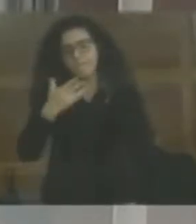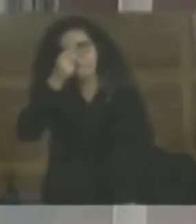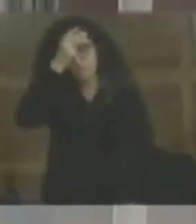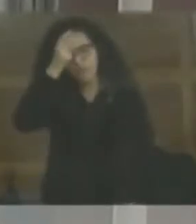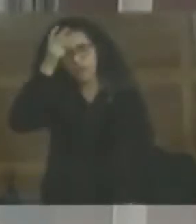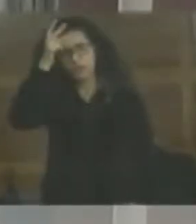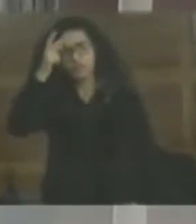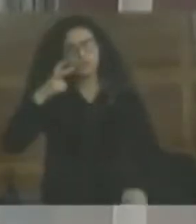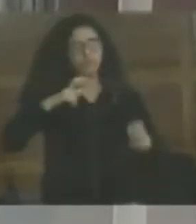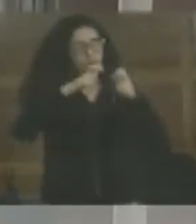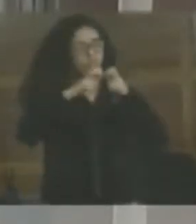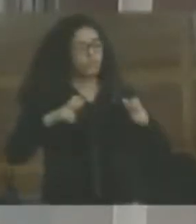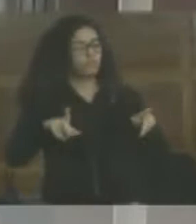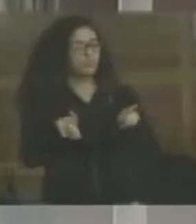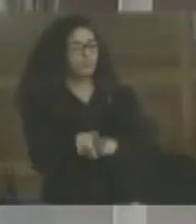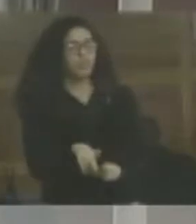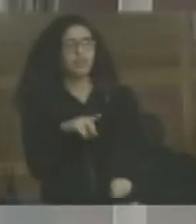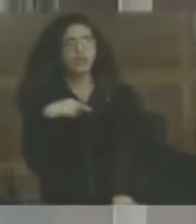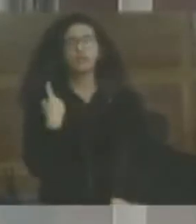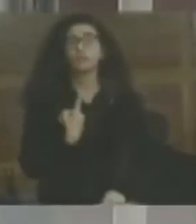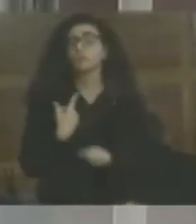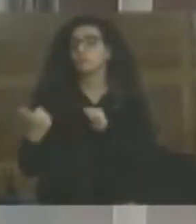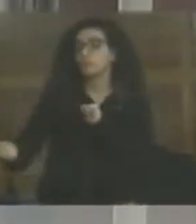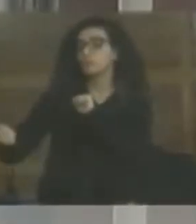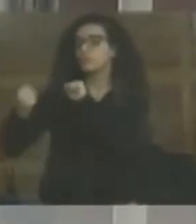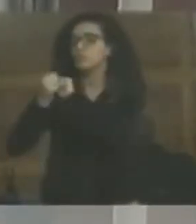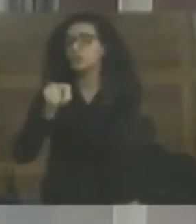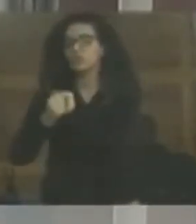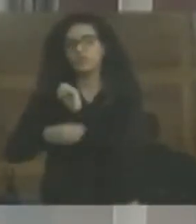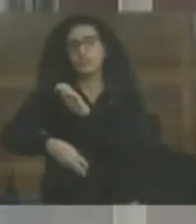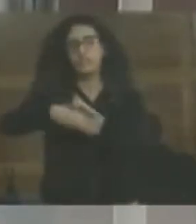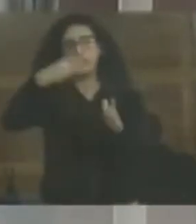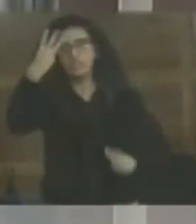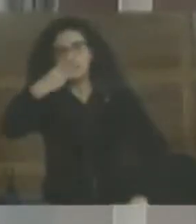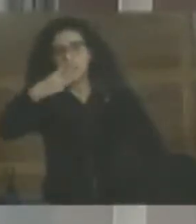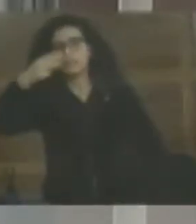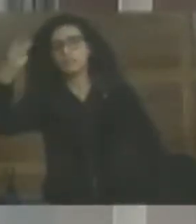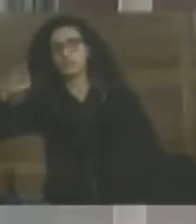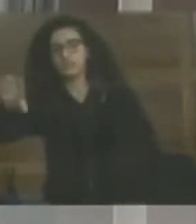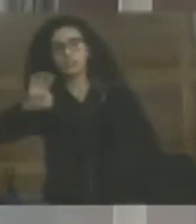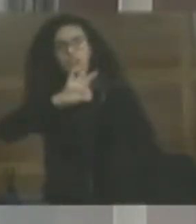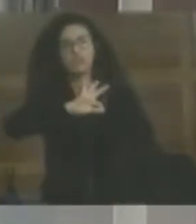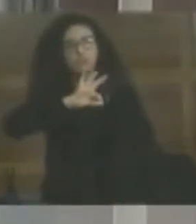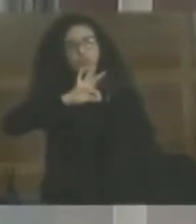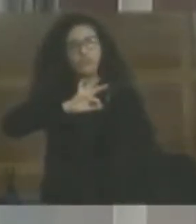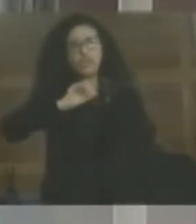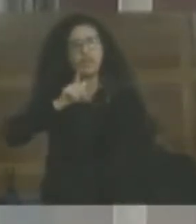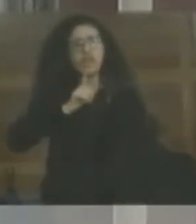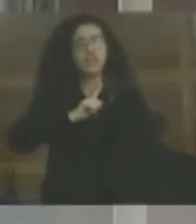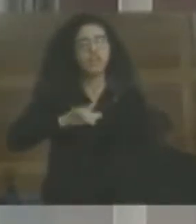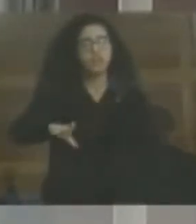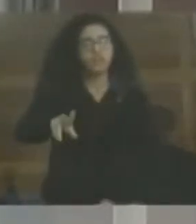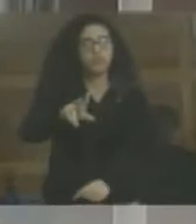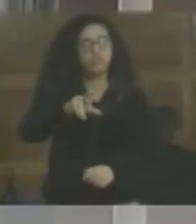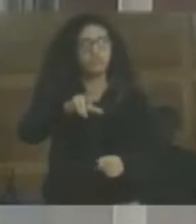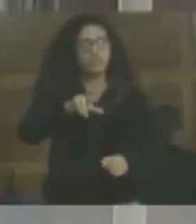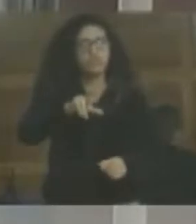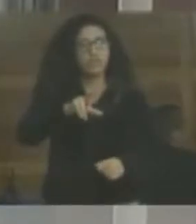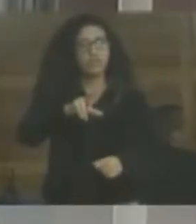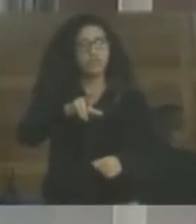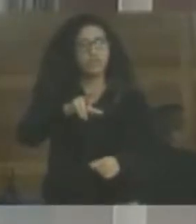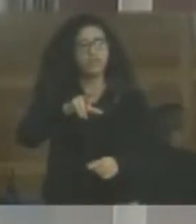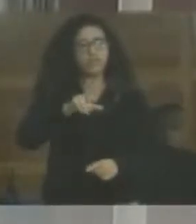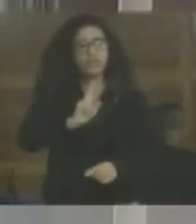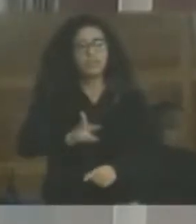e essa casa aqui também, para que a gente interceda junto ao 33º Batalhão de Polícia Militar, para que haja policiamento